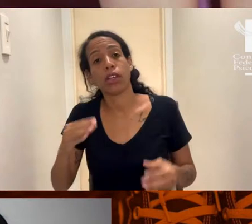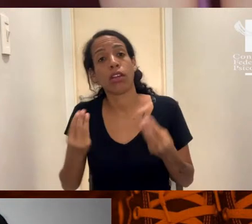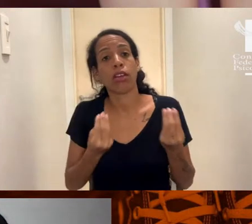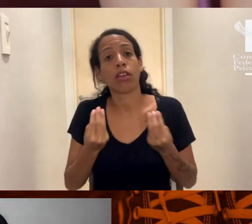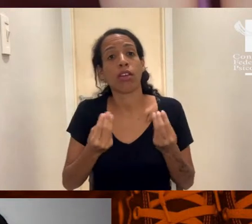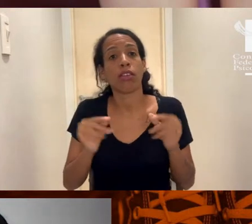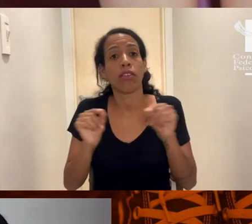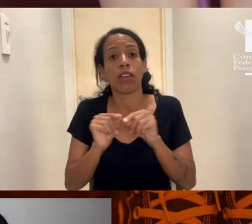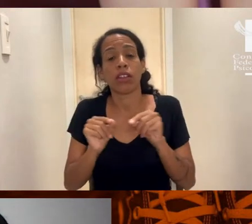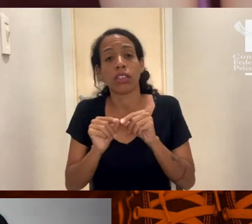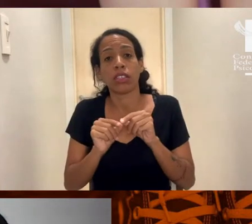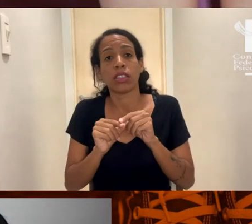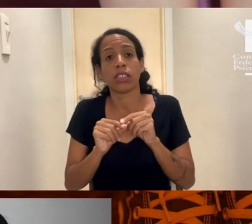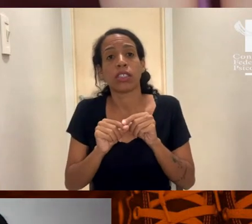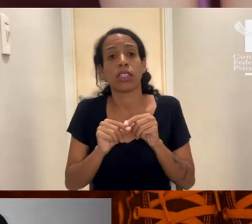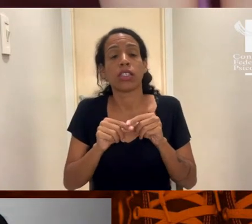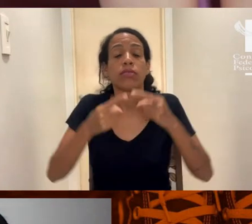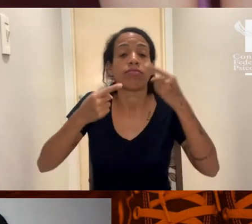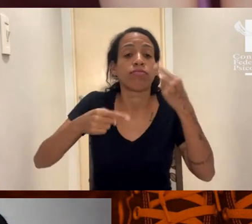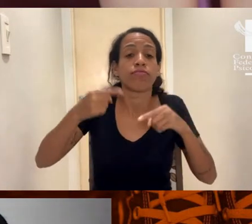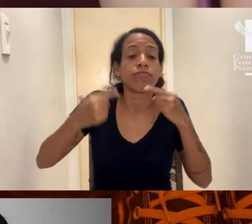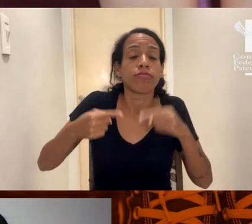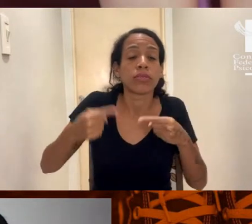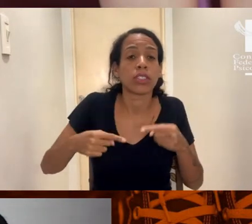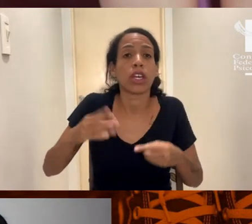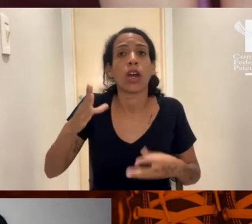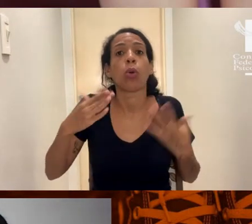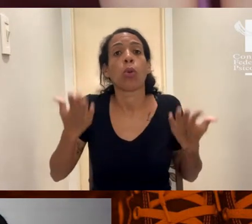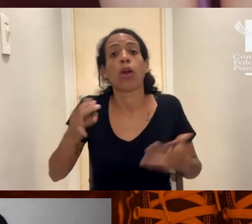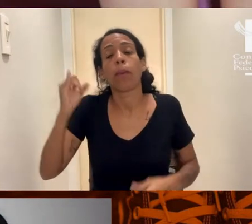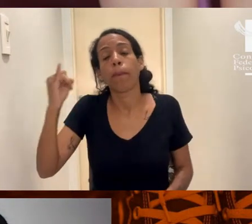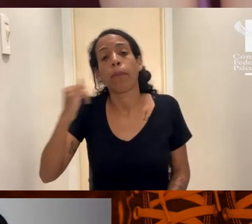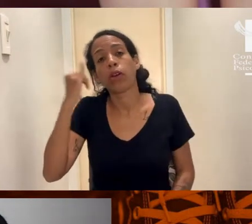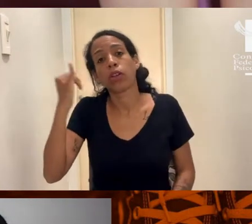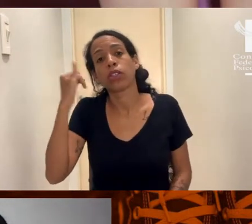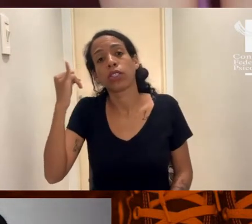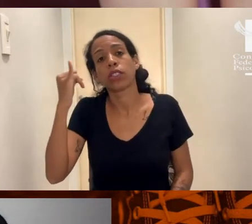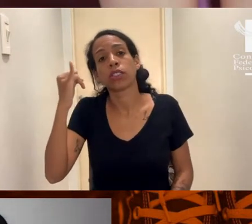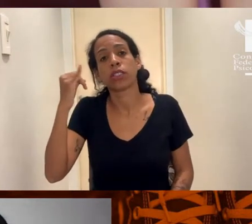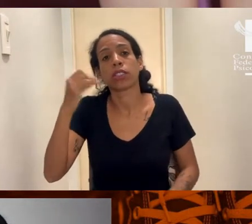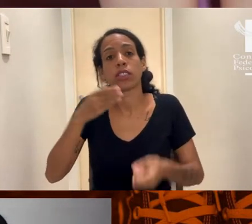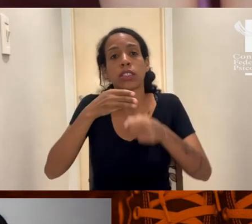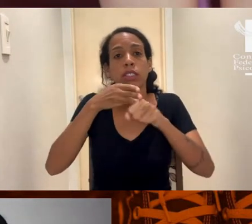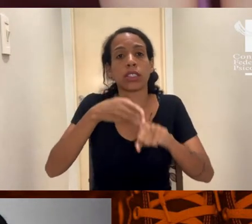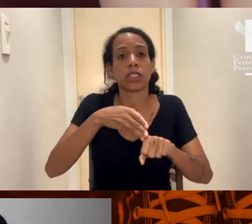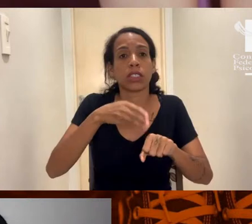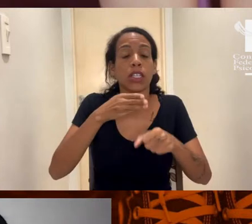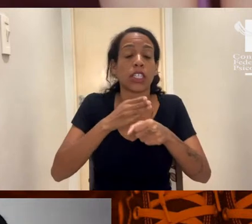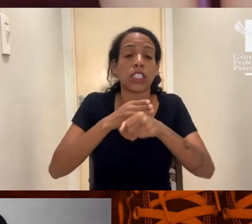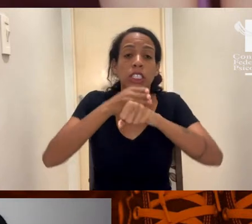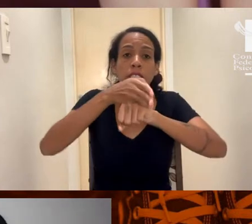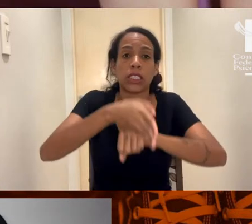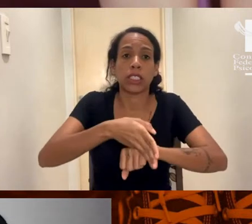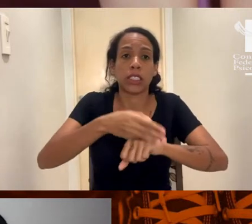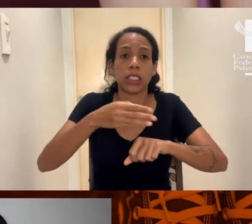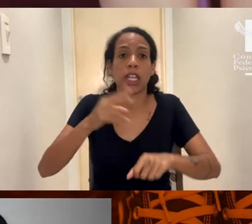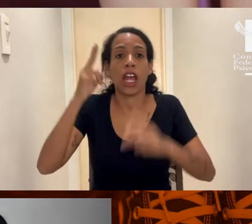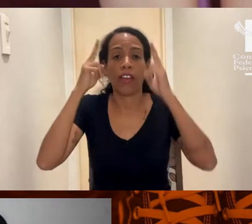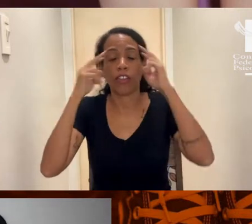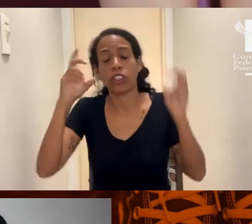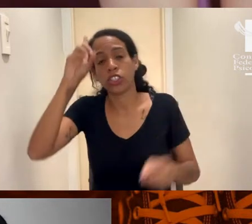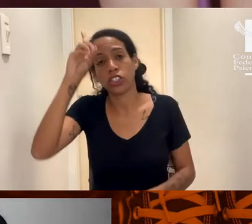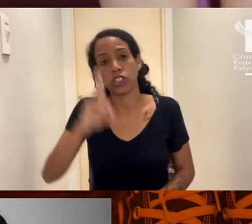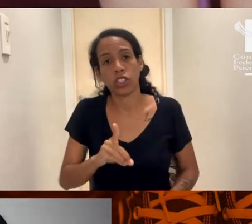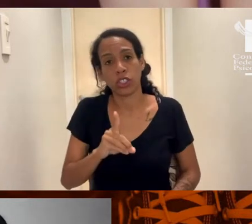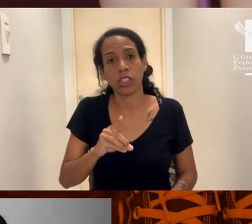prática punitivista, e qual é a importância, né, da interdisciplinariedade no enfrentamento das violações de direitos